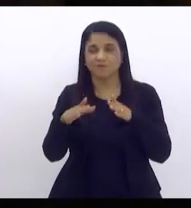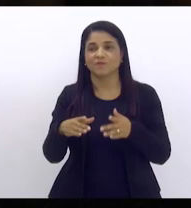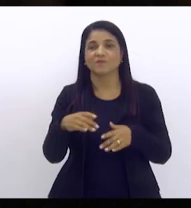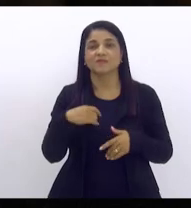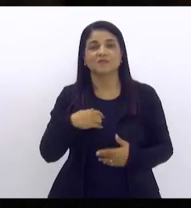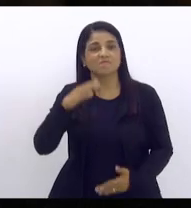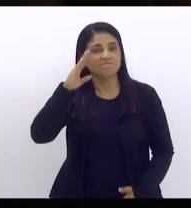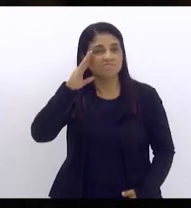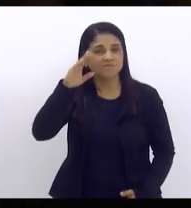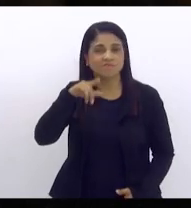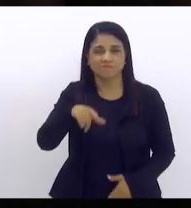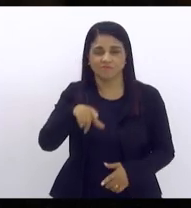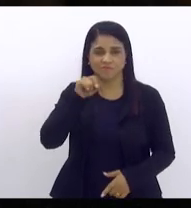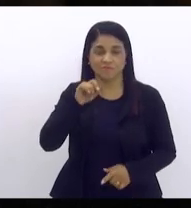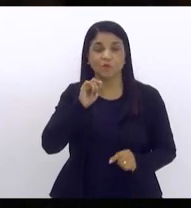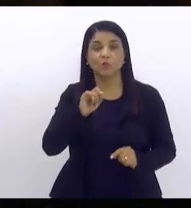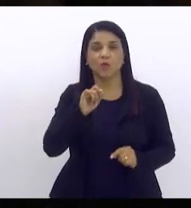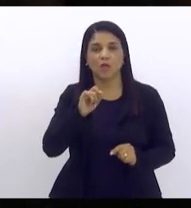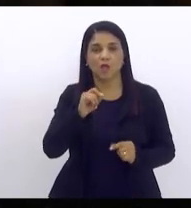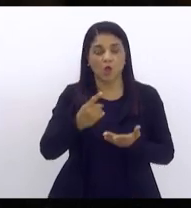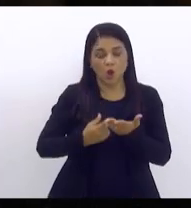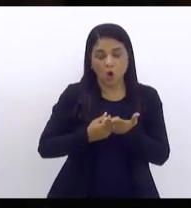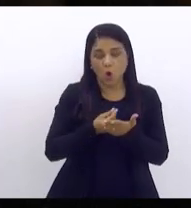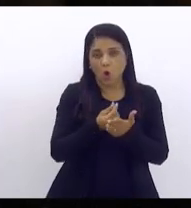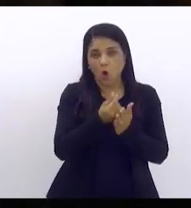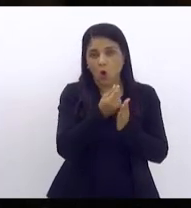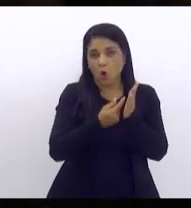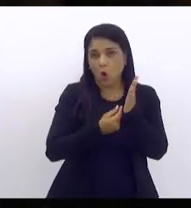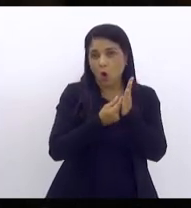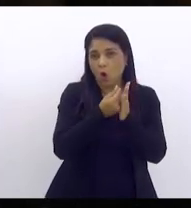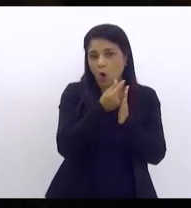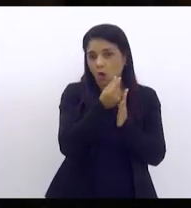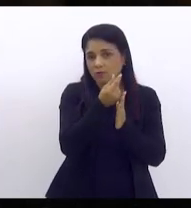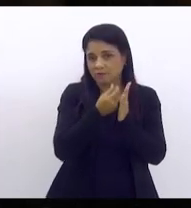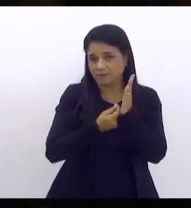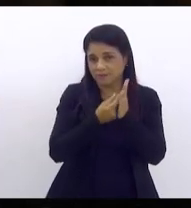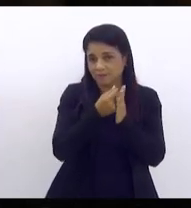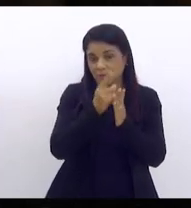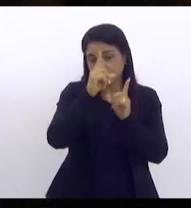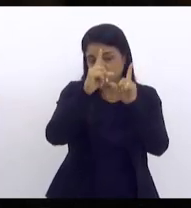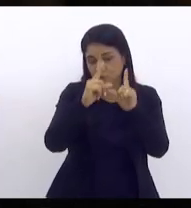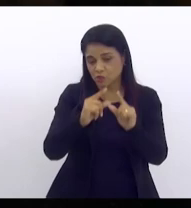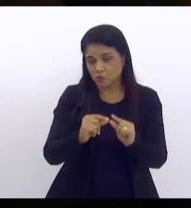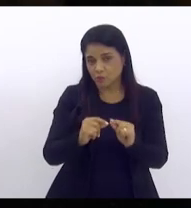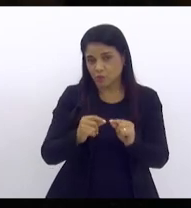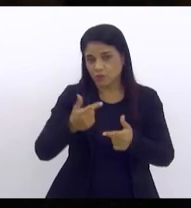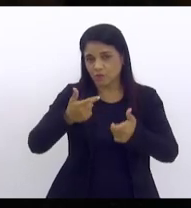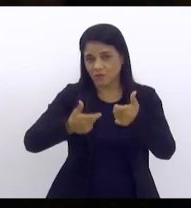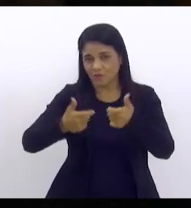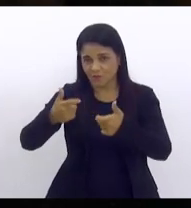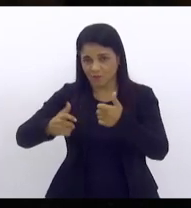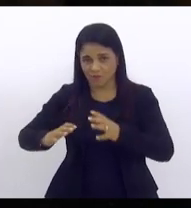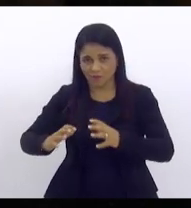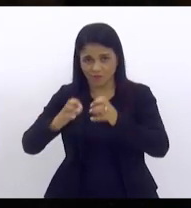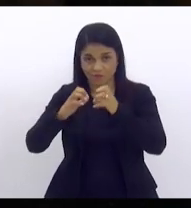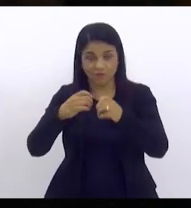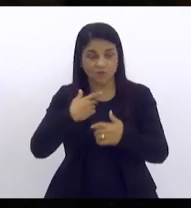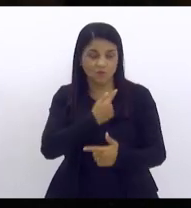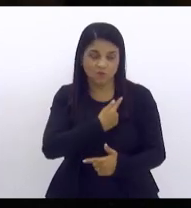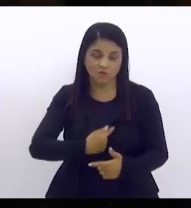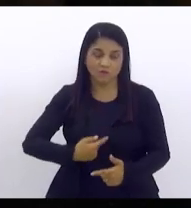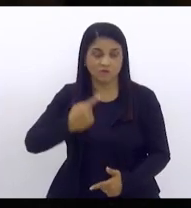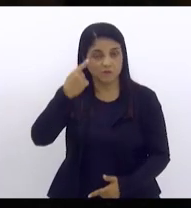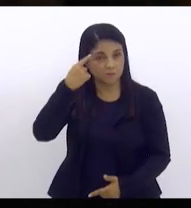prioridade é orçamento. Orçamento para reduzir confrontos. Era isso que o governador deveria